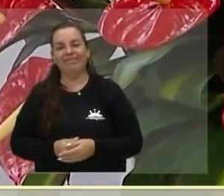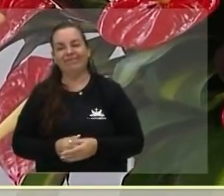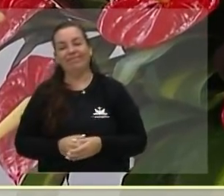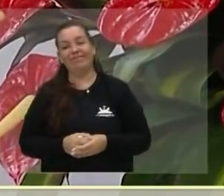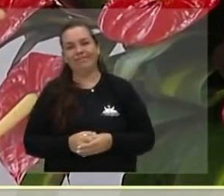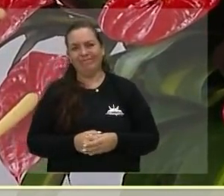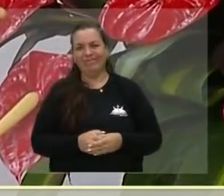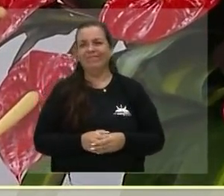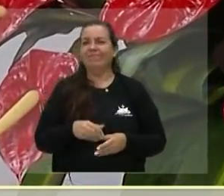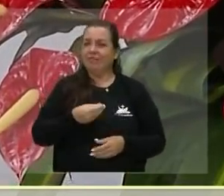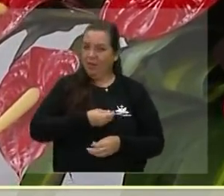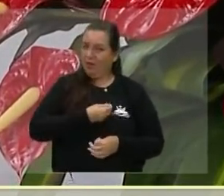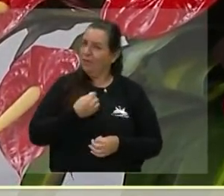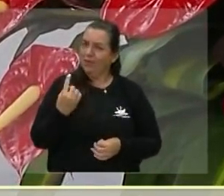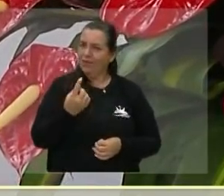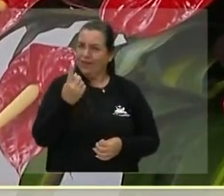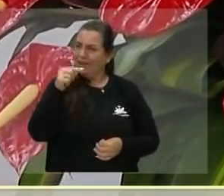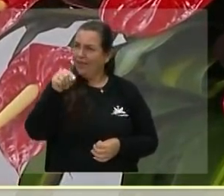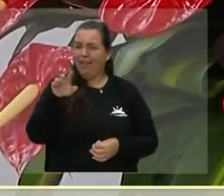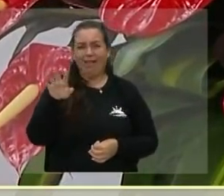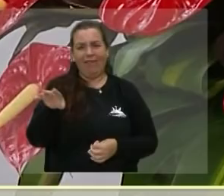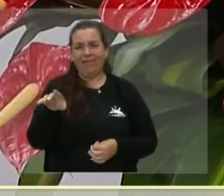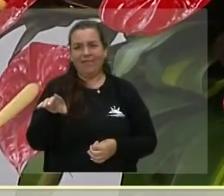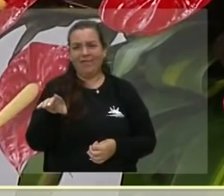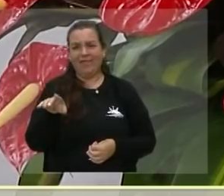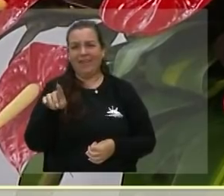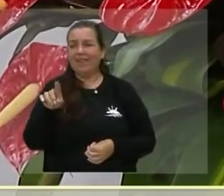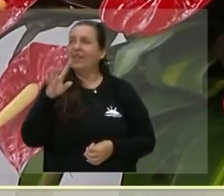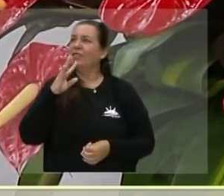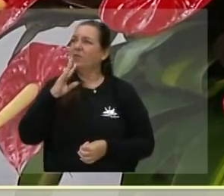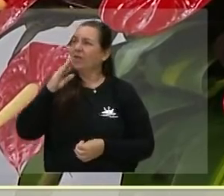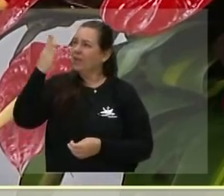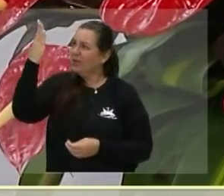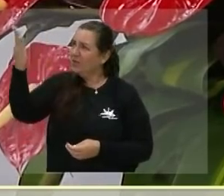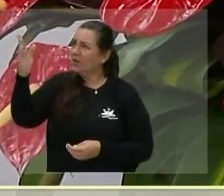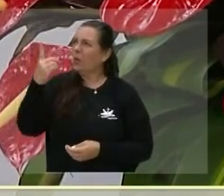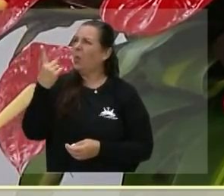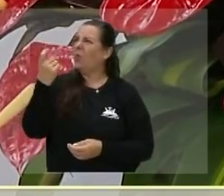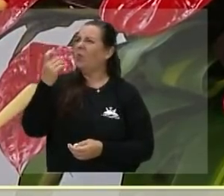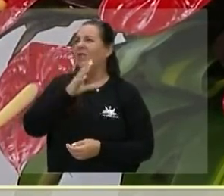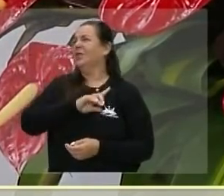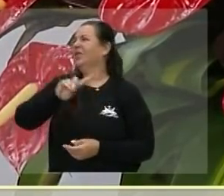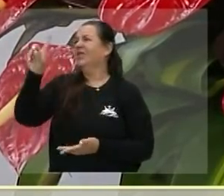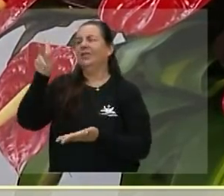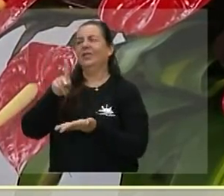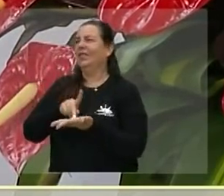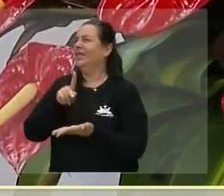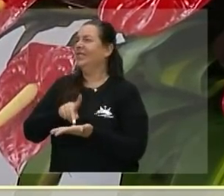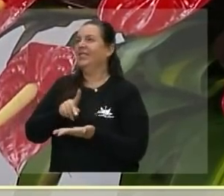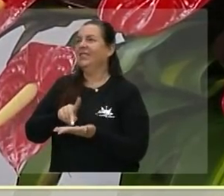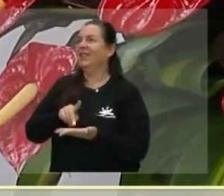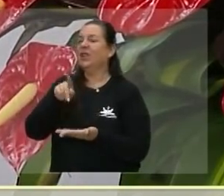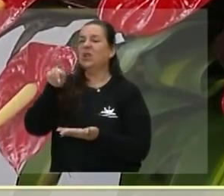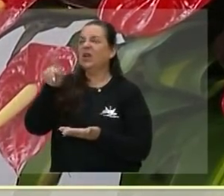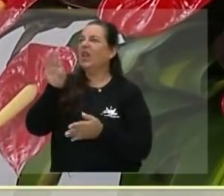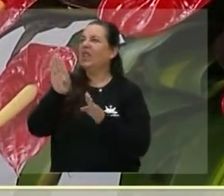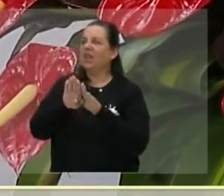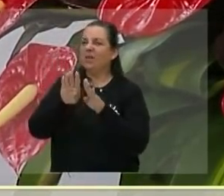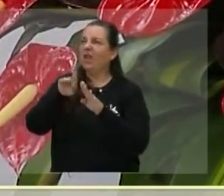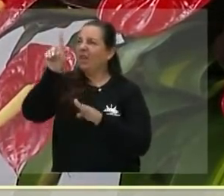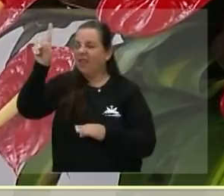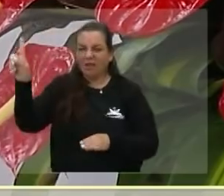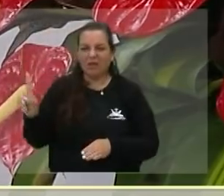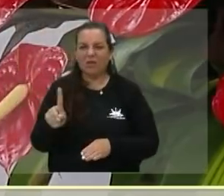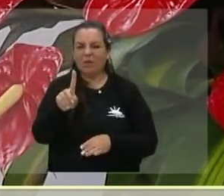é a vida eterna é essa que eles te conheçam a ti o único deus verdadeiro e aquele que tu